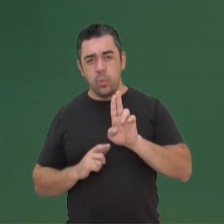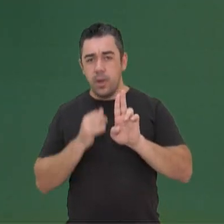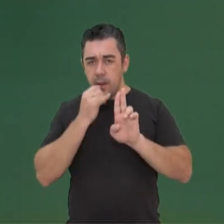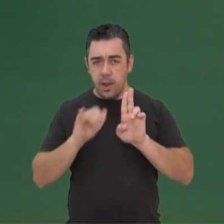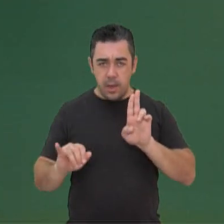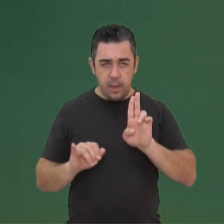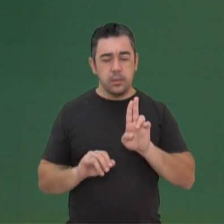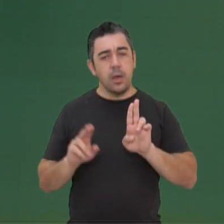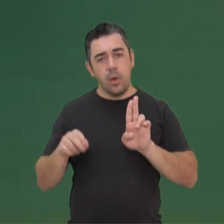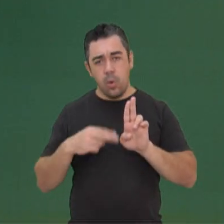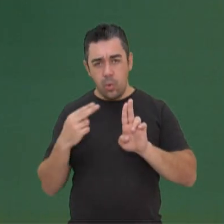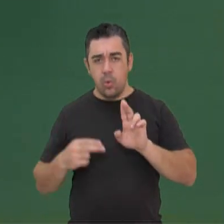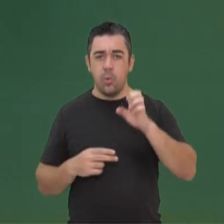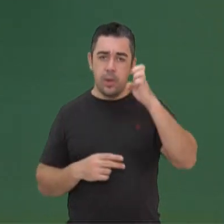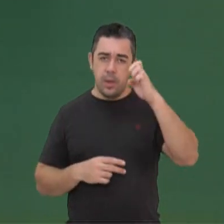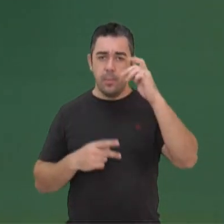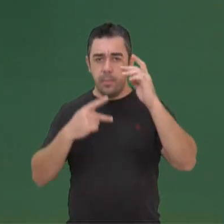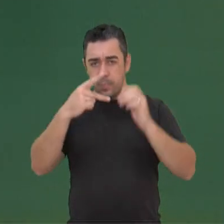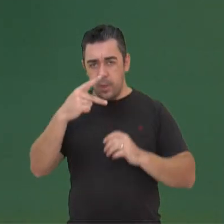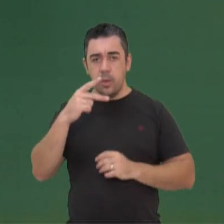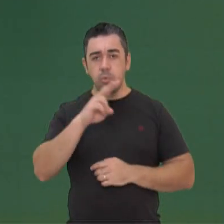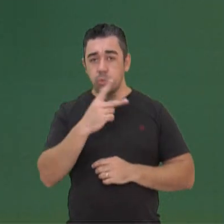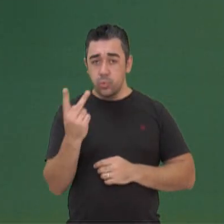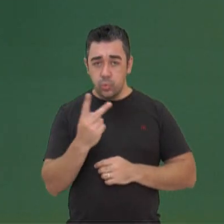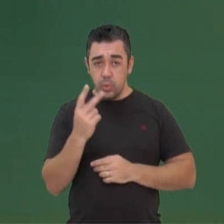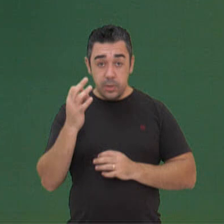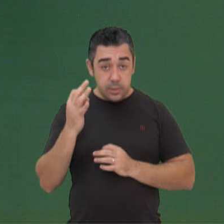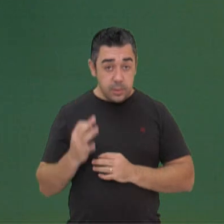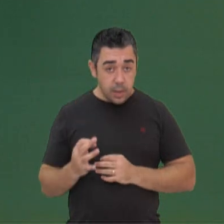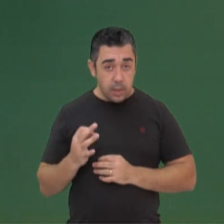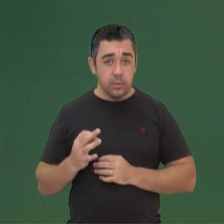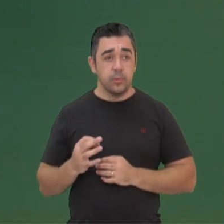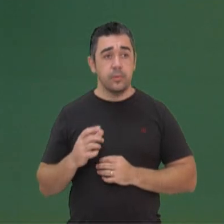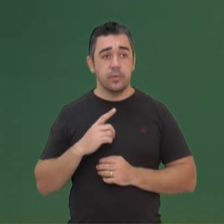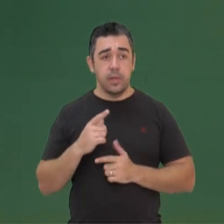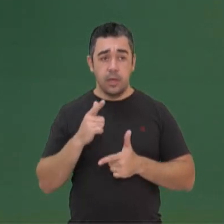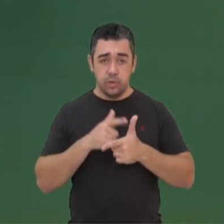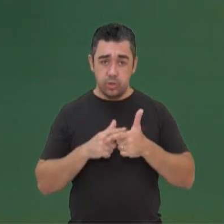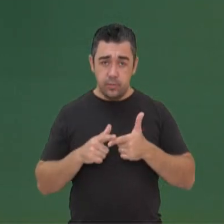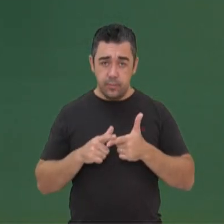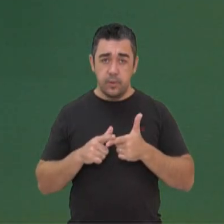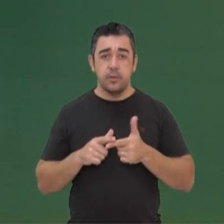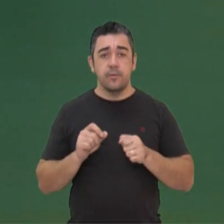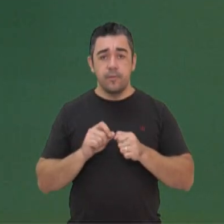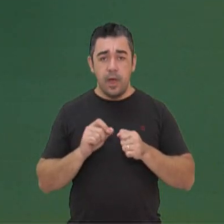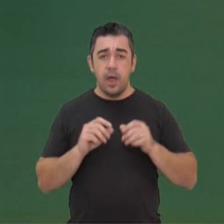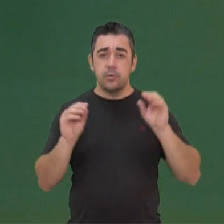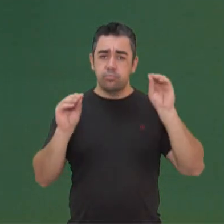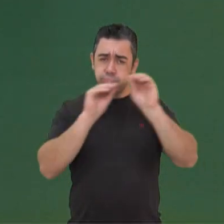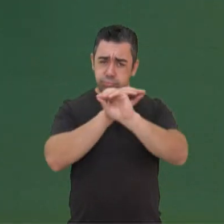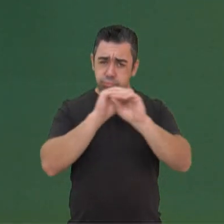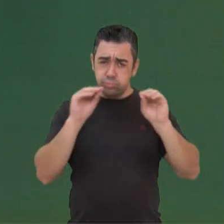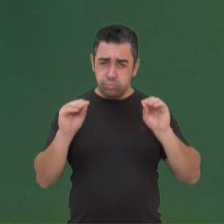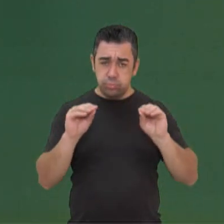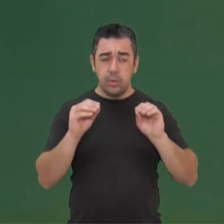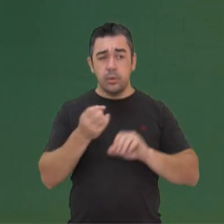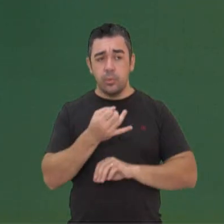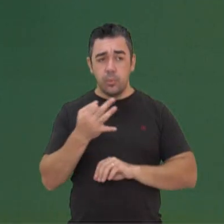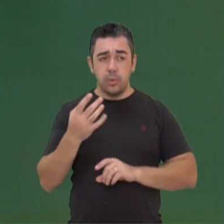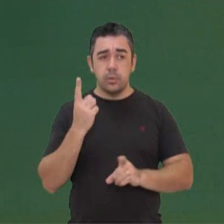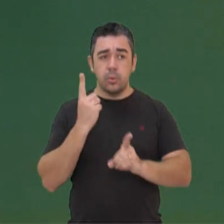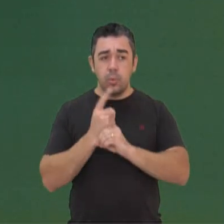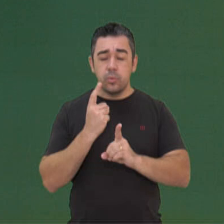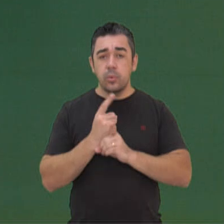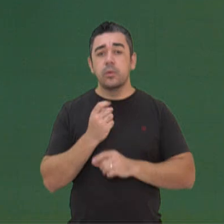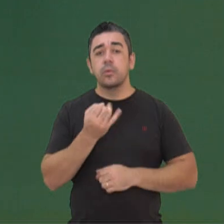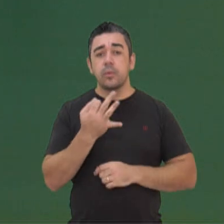que trazem U potencial elétrico, os dois são corretos. E aí quem está dividindo isola multiplicando aqui, a energia potencial elétrica então